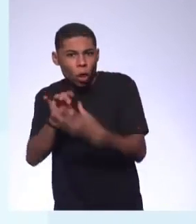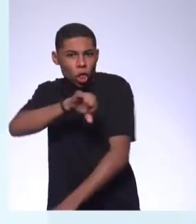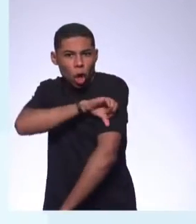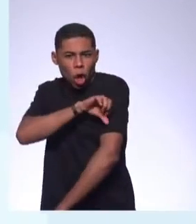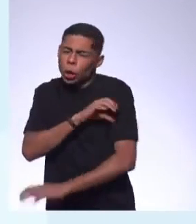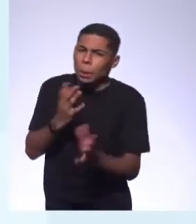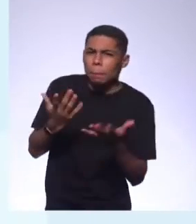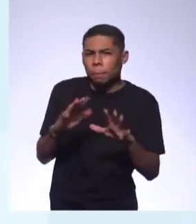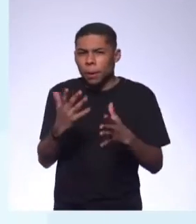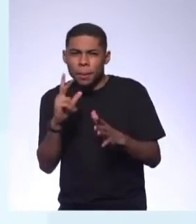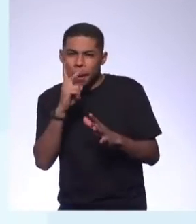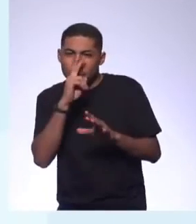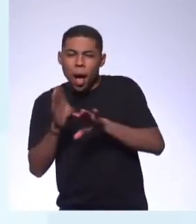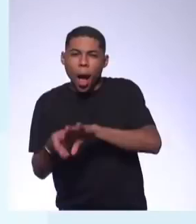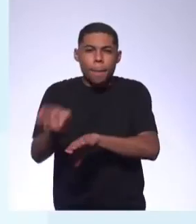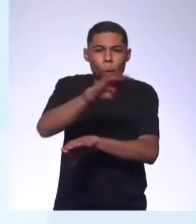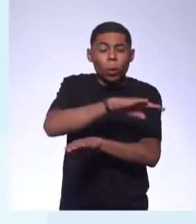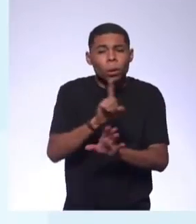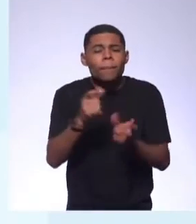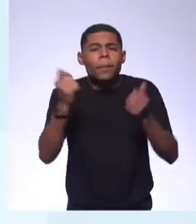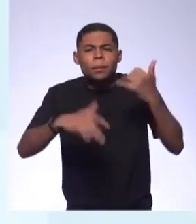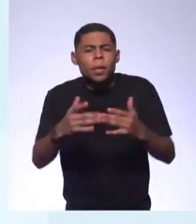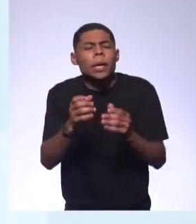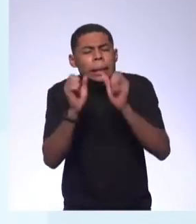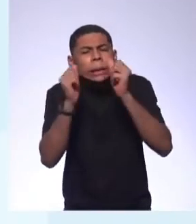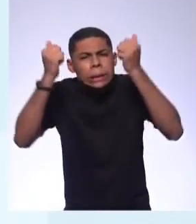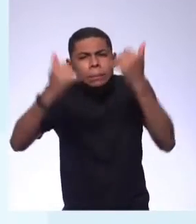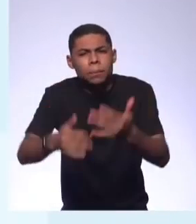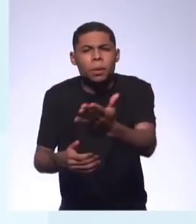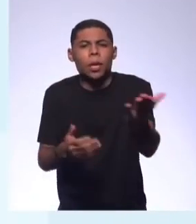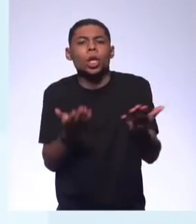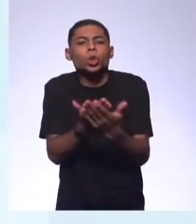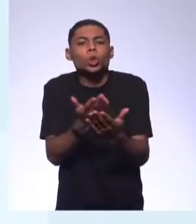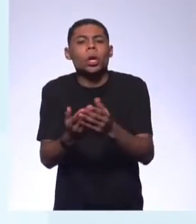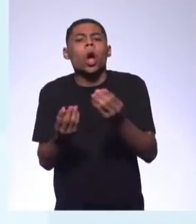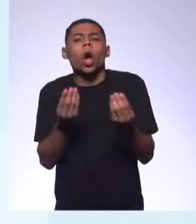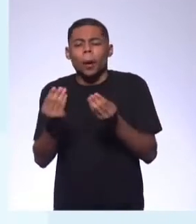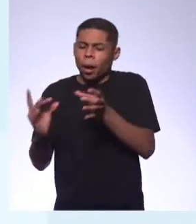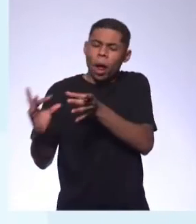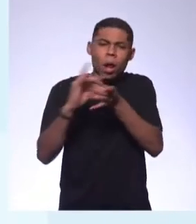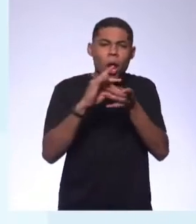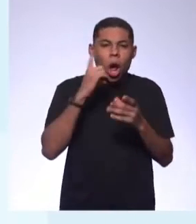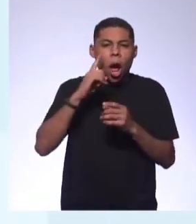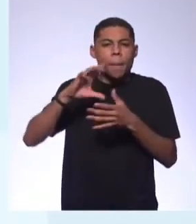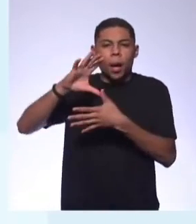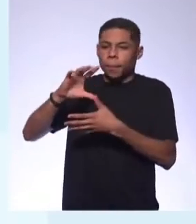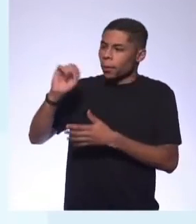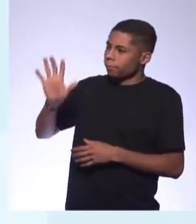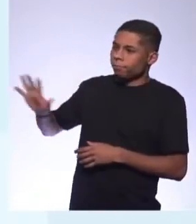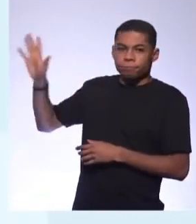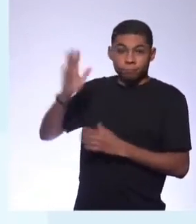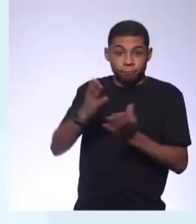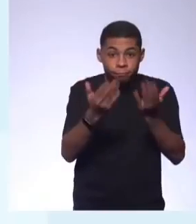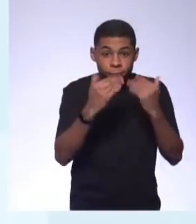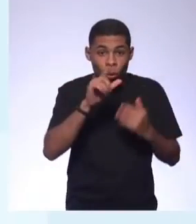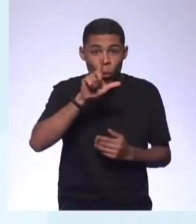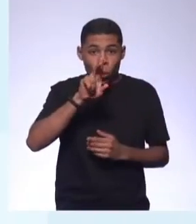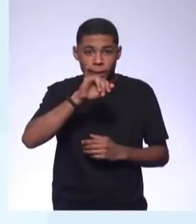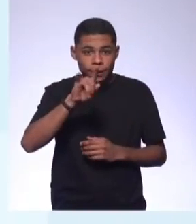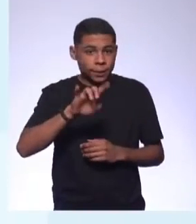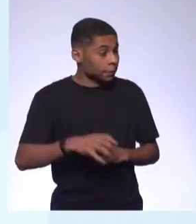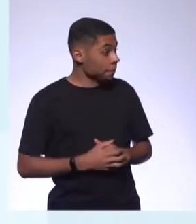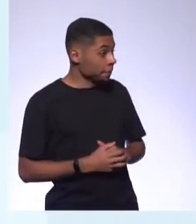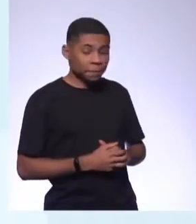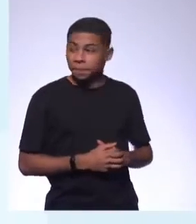ano, então explica para o estudante como é que funciona essas alianças que estão aí no mapa. Bom, estudantes, isso que